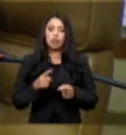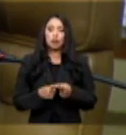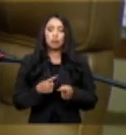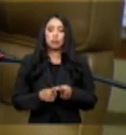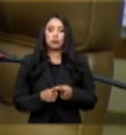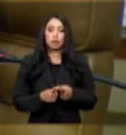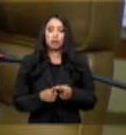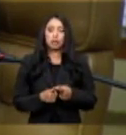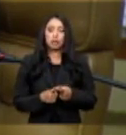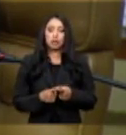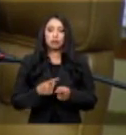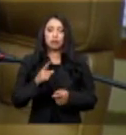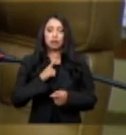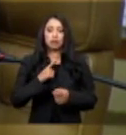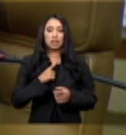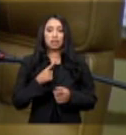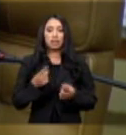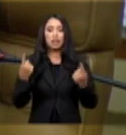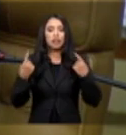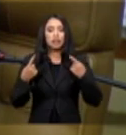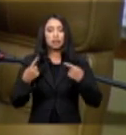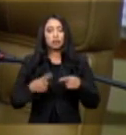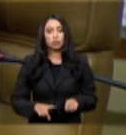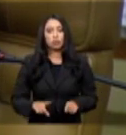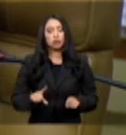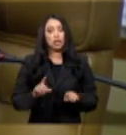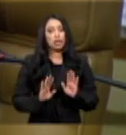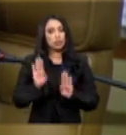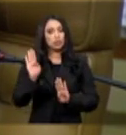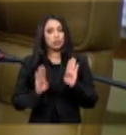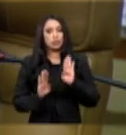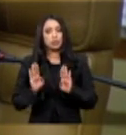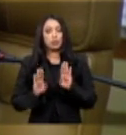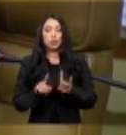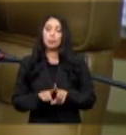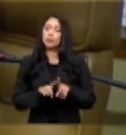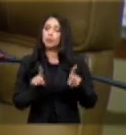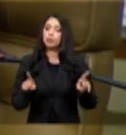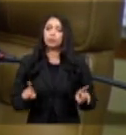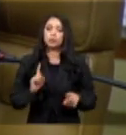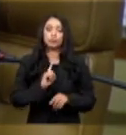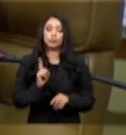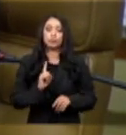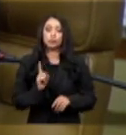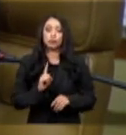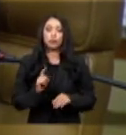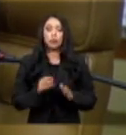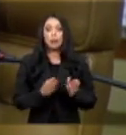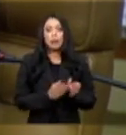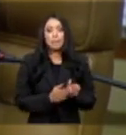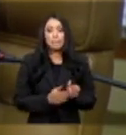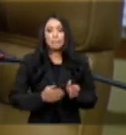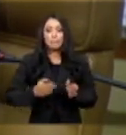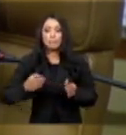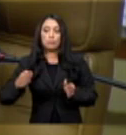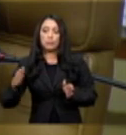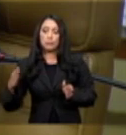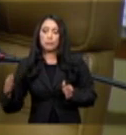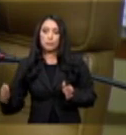ali está é a negativa, a burla, a licitação. Mas não é isso que está em questão aqui. Aqui se fala em prorrogação e